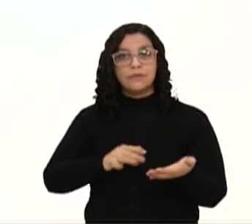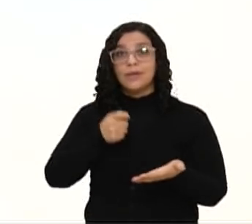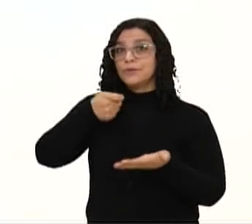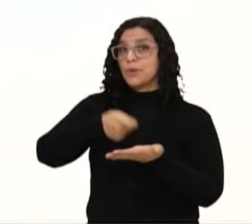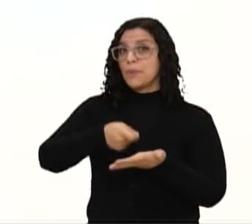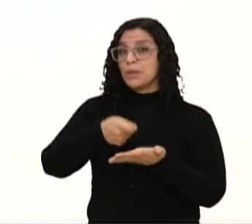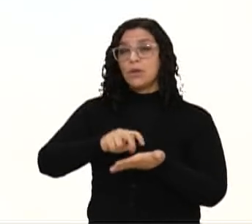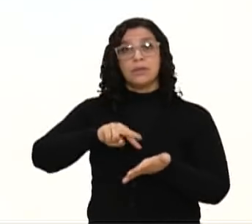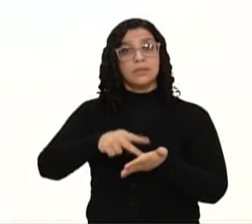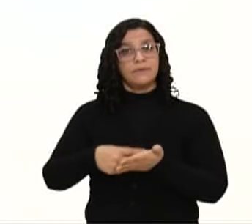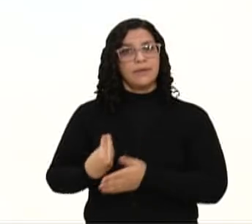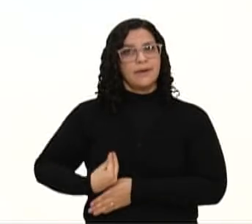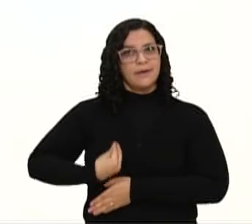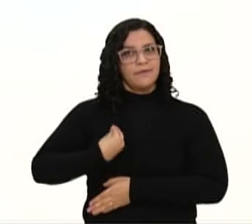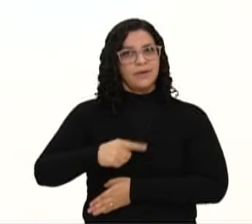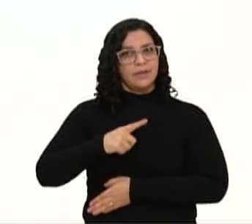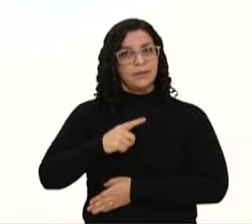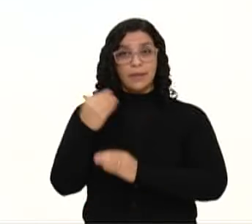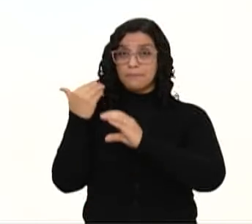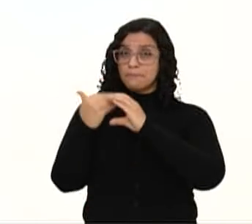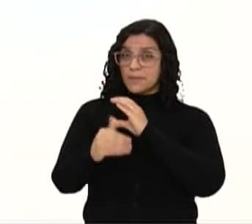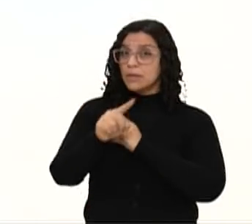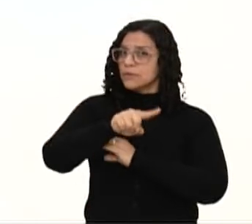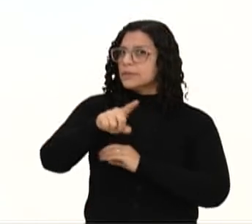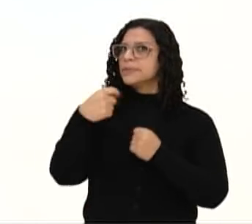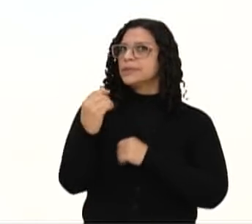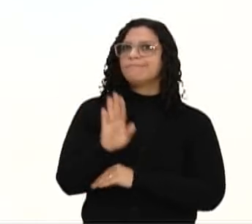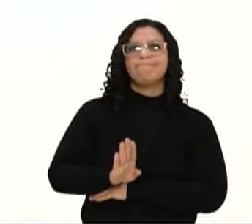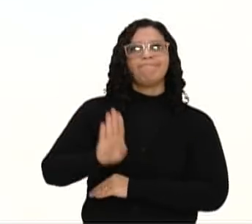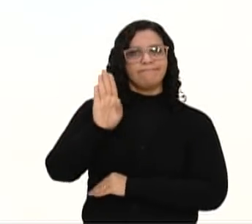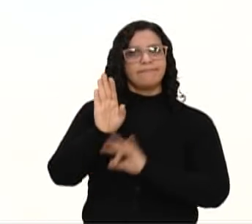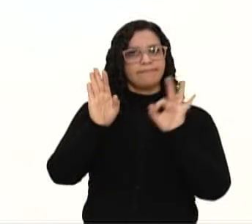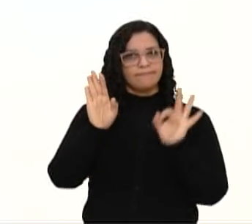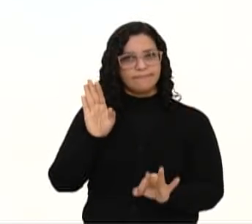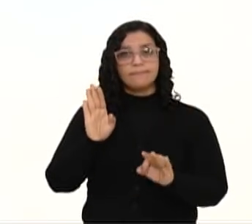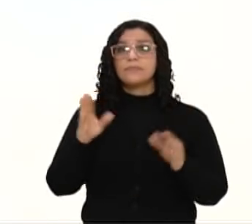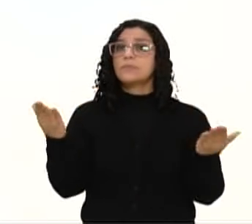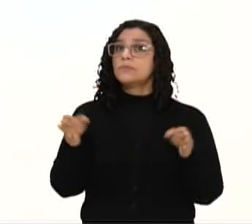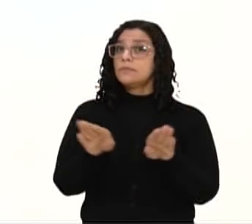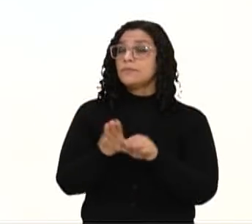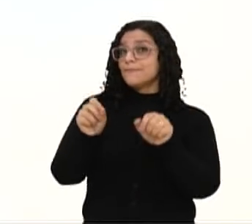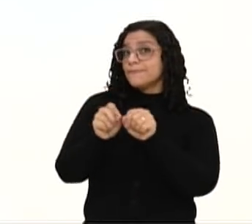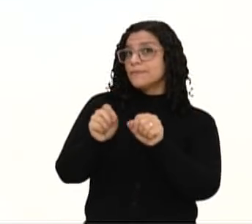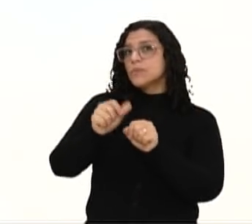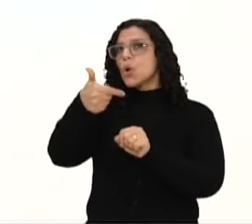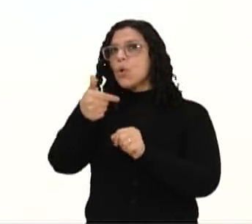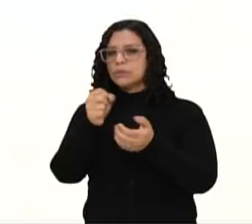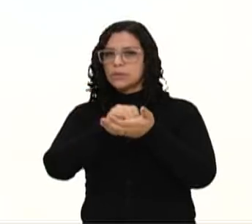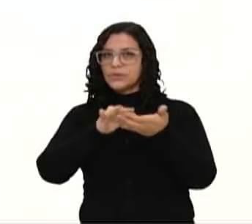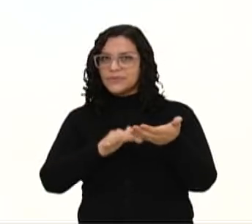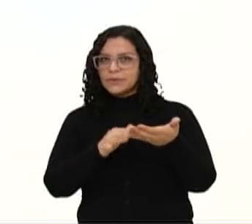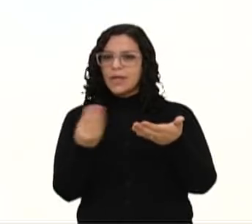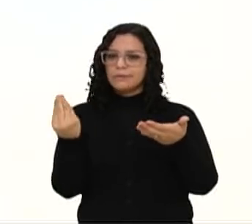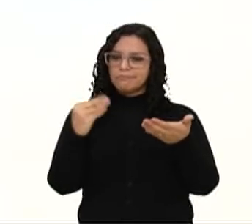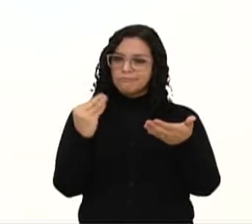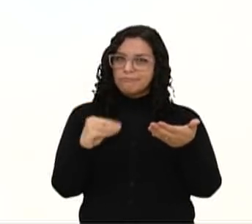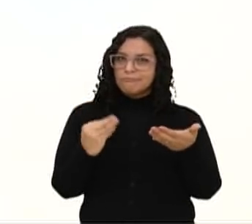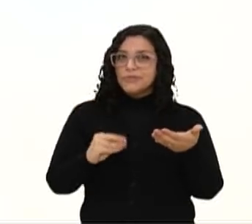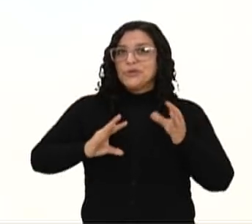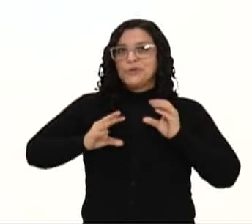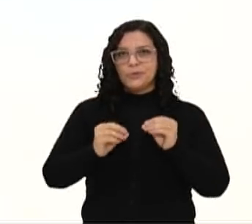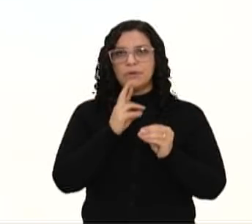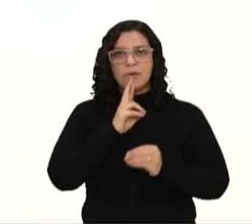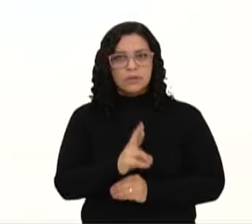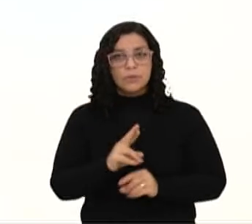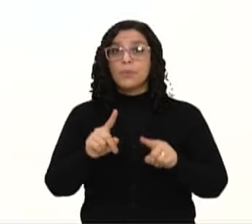atividade obrigatória e encaminhem para que vocês tenham a presença registrada. Realizem também as outras atividades do